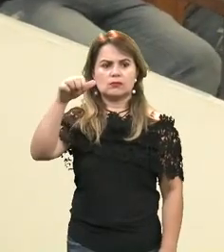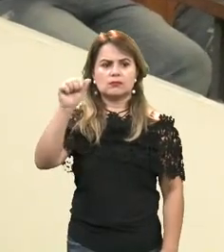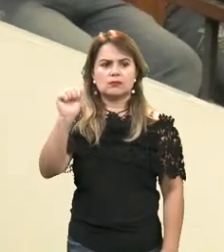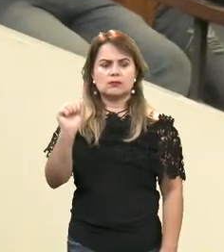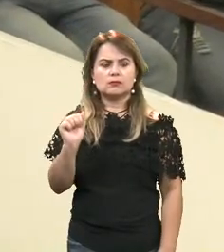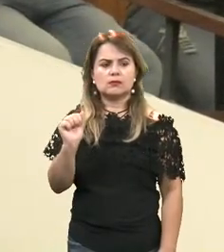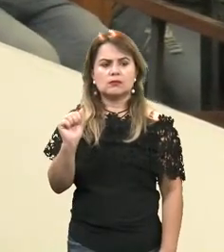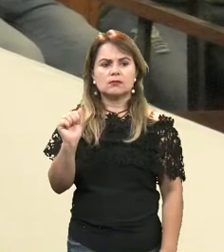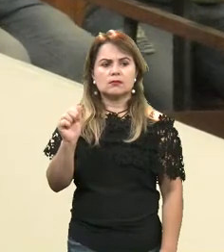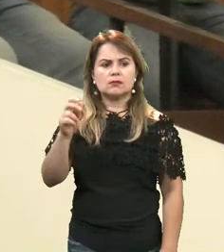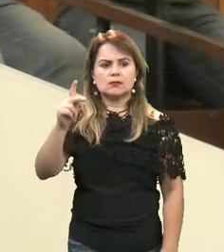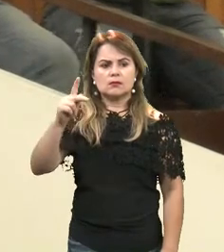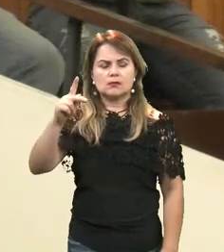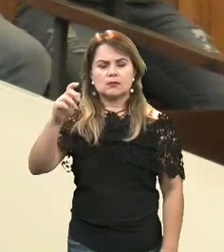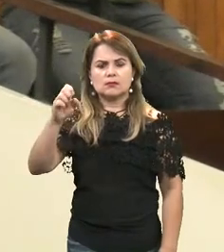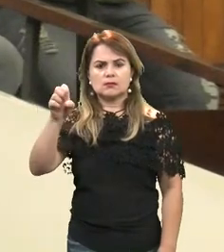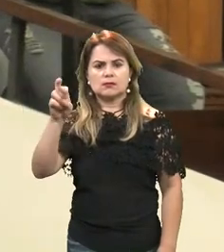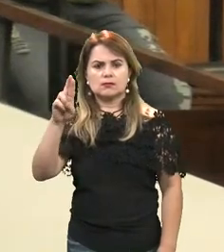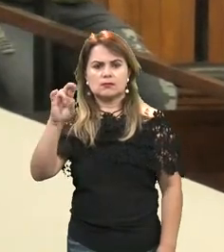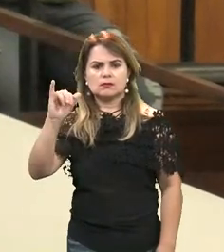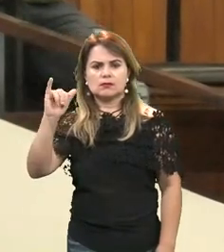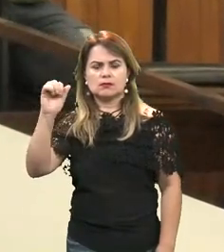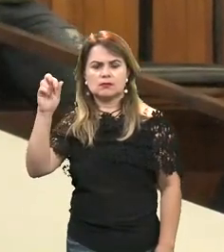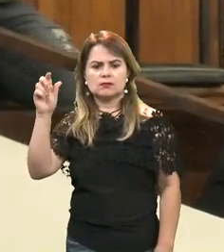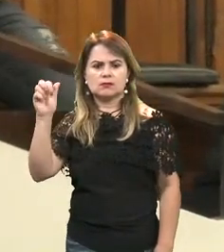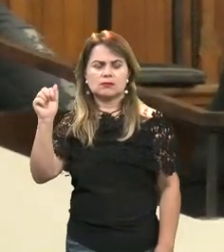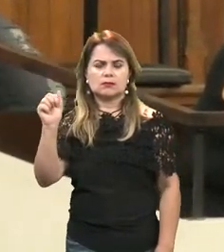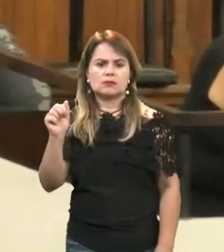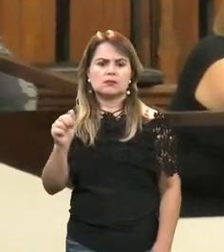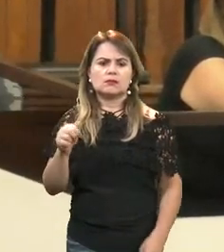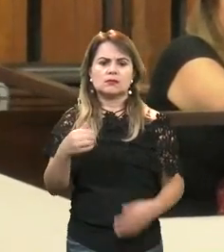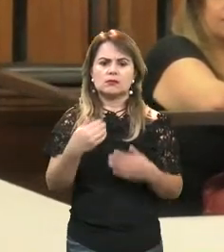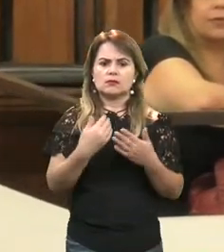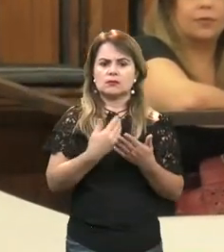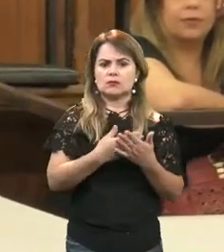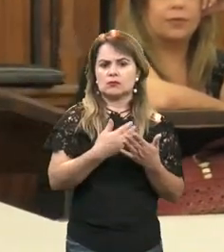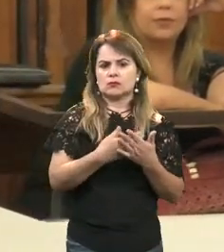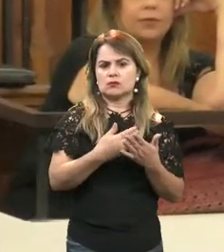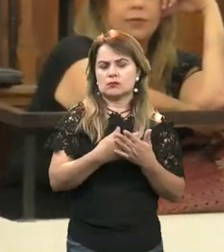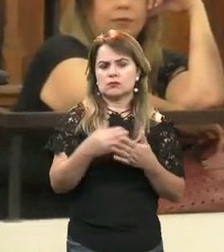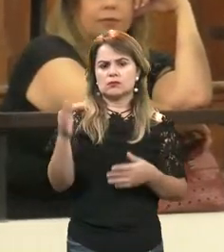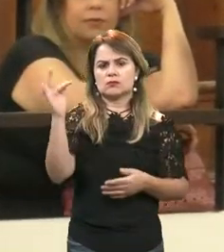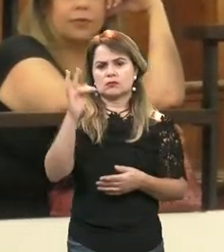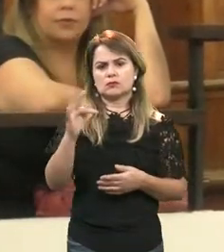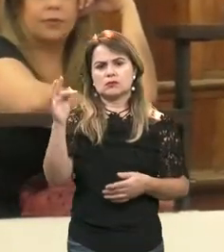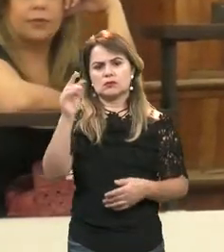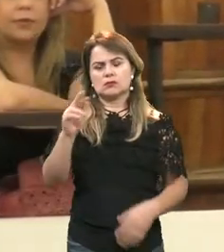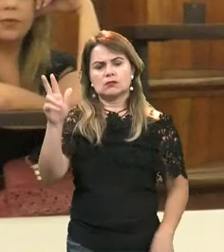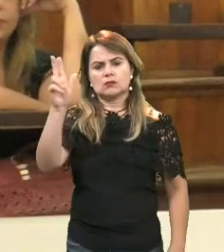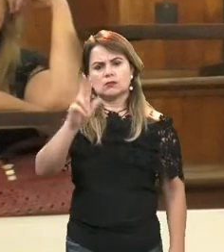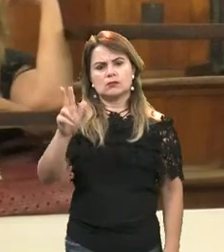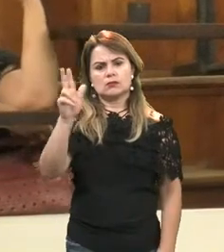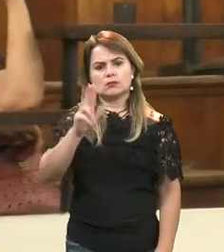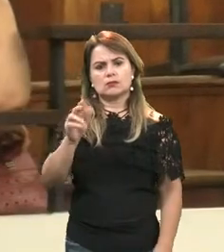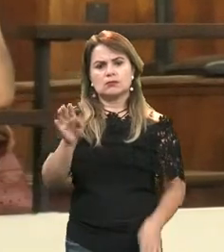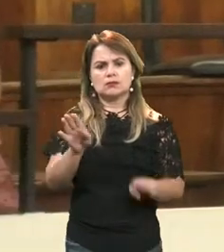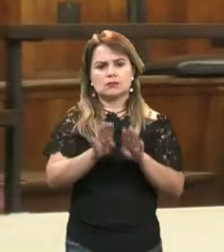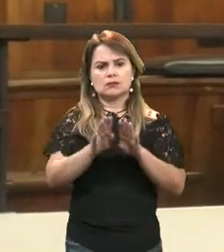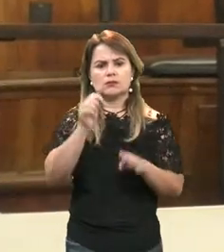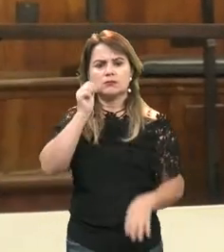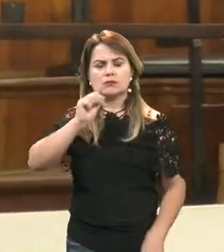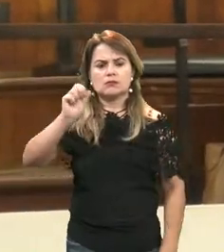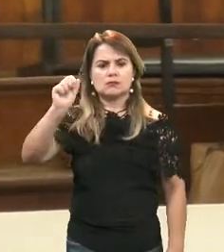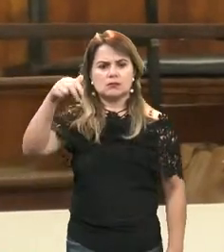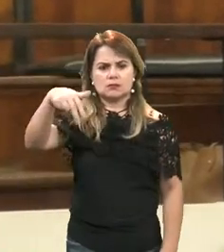Pellegrinelli Pereira, estudante de psicologia da Unimar, Ana Elídia Torres, conselheira do Conselho Regional